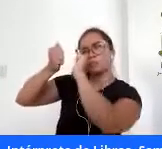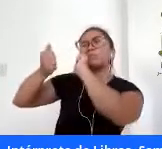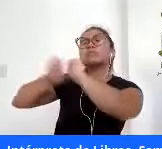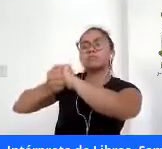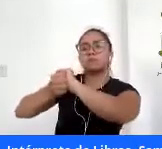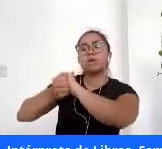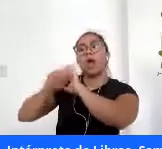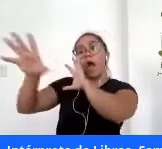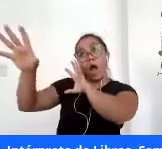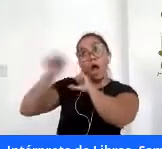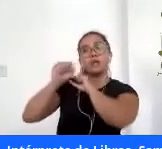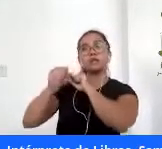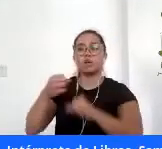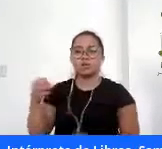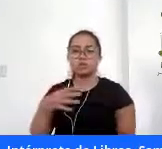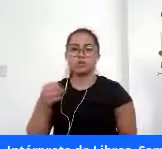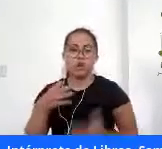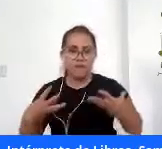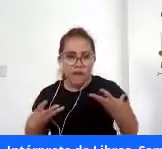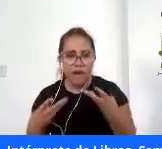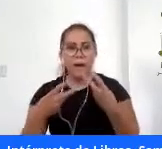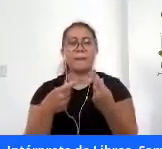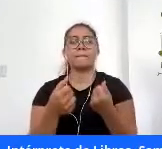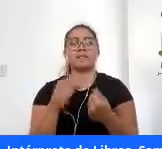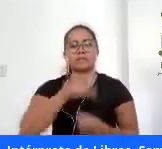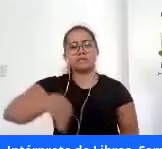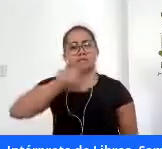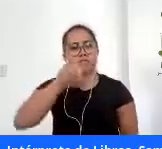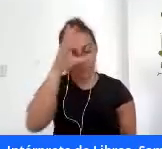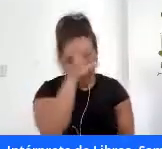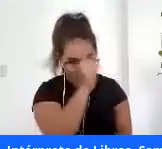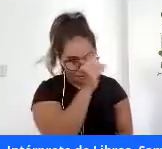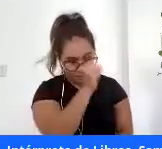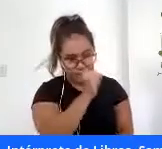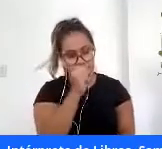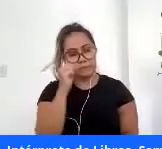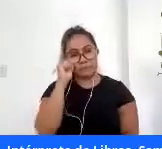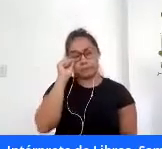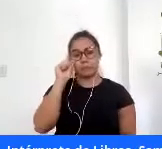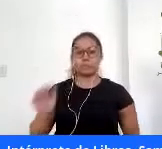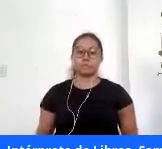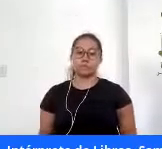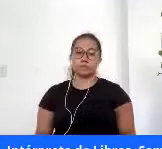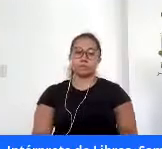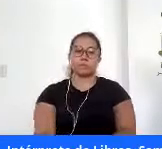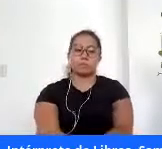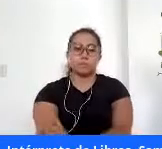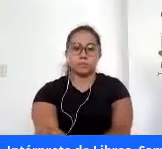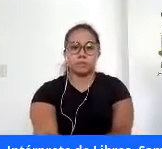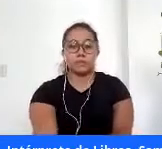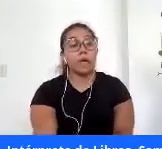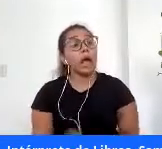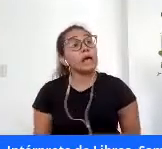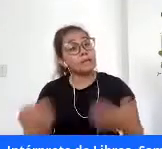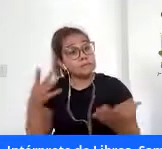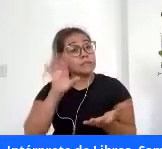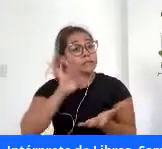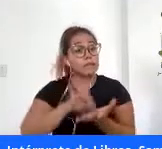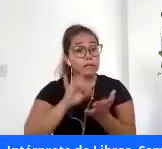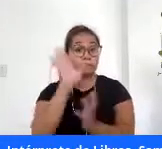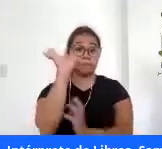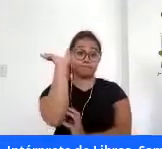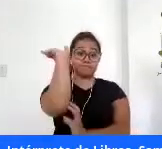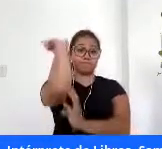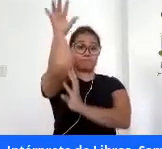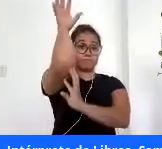essa aquisição dessa nova habilidade que você aprendeu, a habilidade motora, né, de movimentação refinada, justamente no arremesso, no